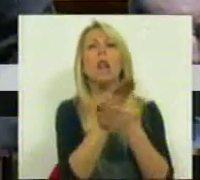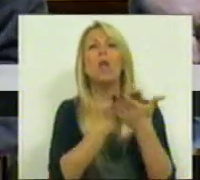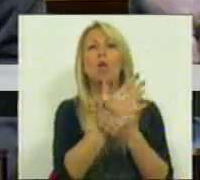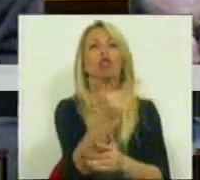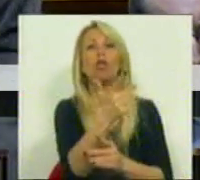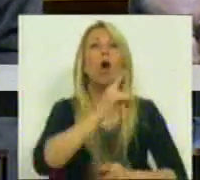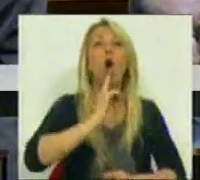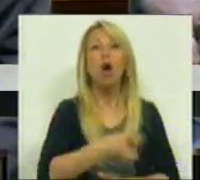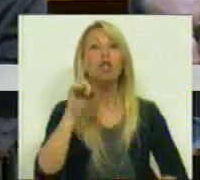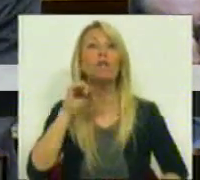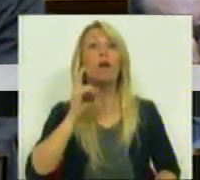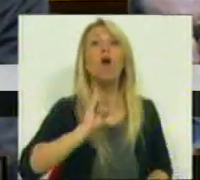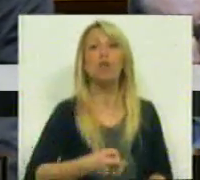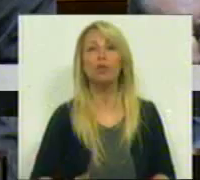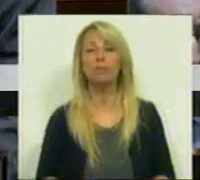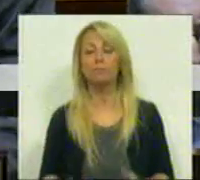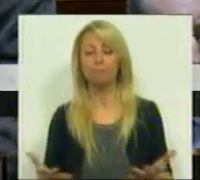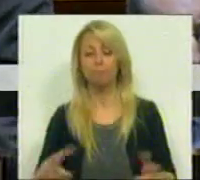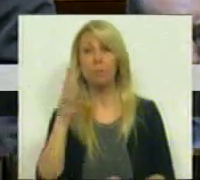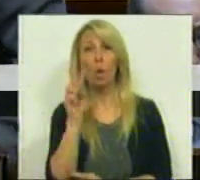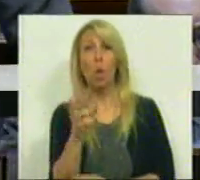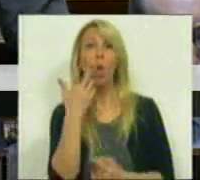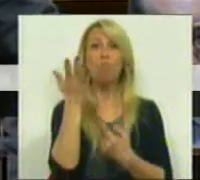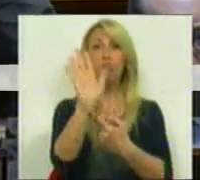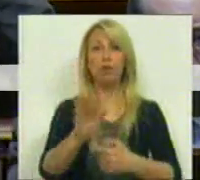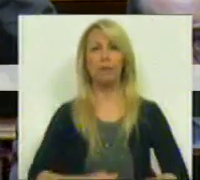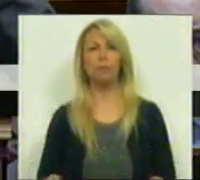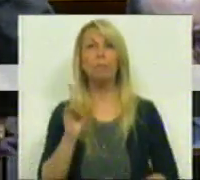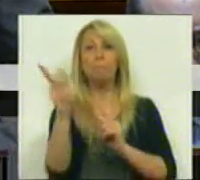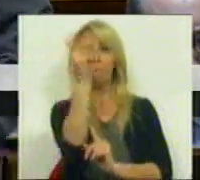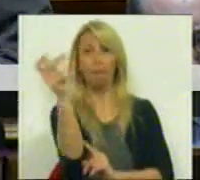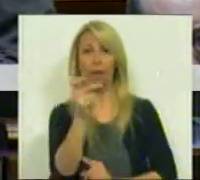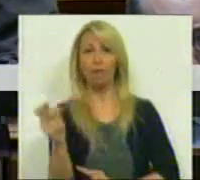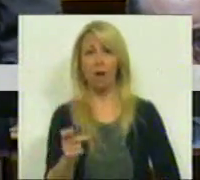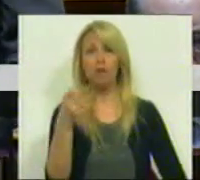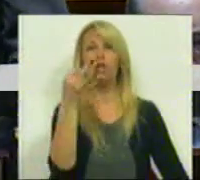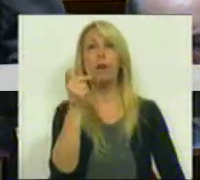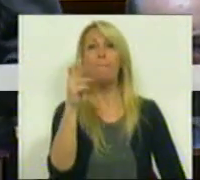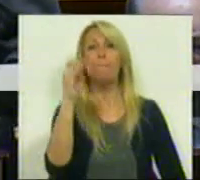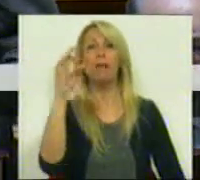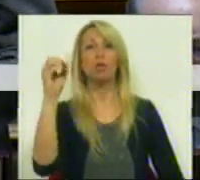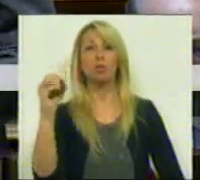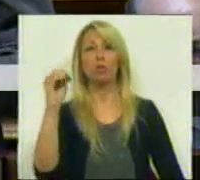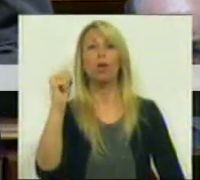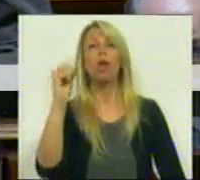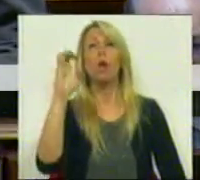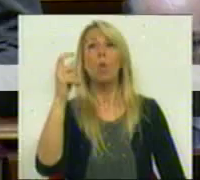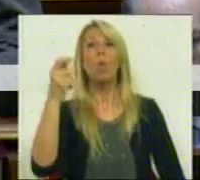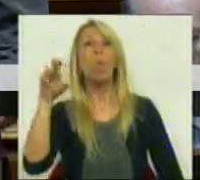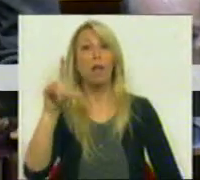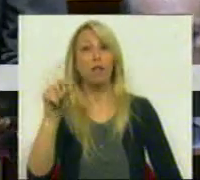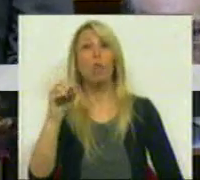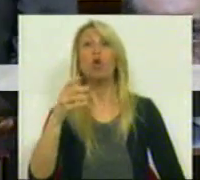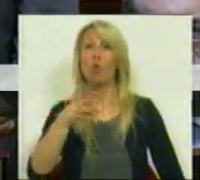que vai defender. Olhemos, por exemplo, aquelas foram as frases de Pedro Passos Coelho. E eu gostava que a comentasse.